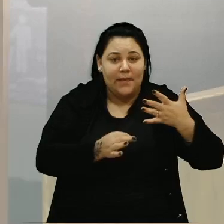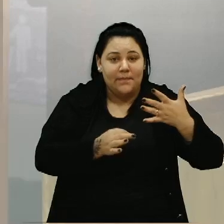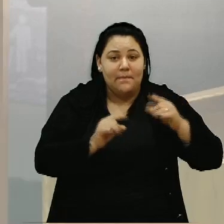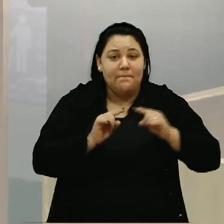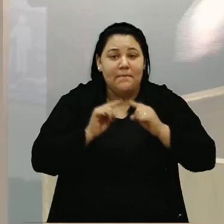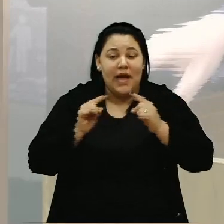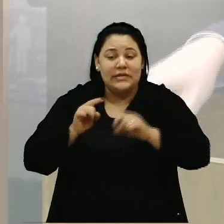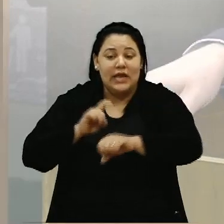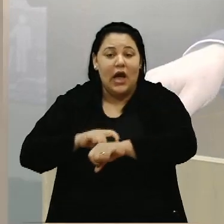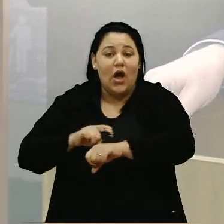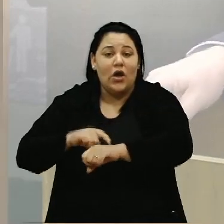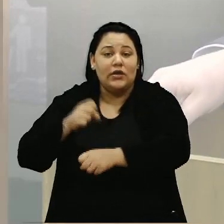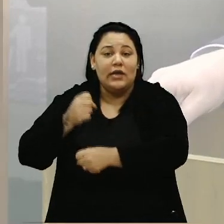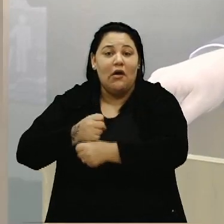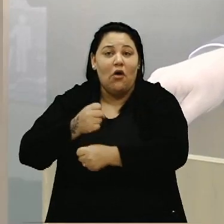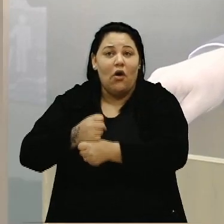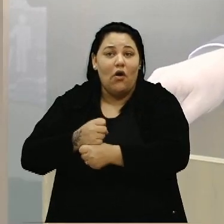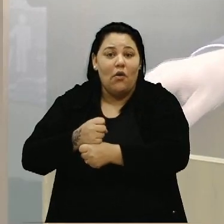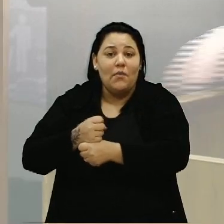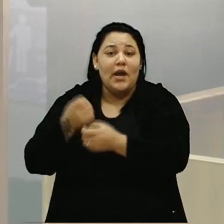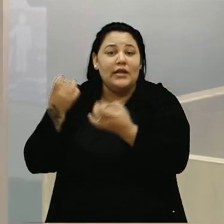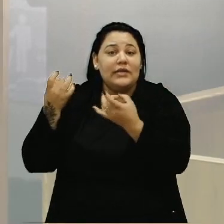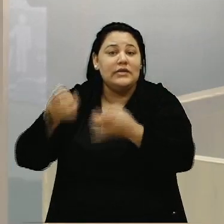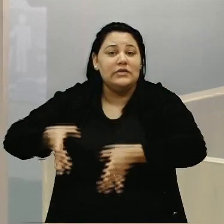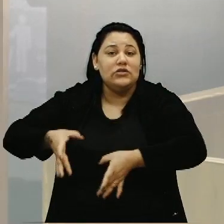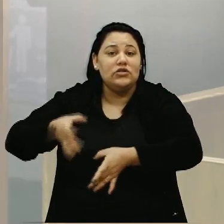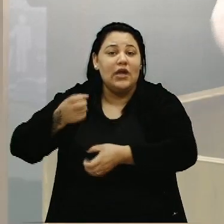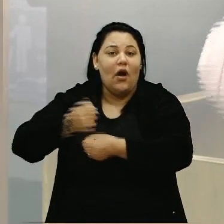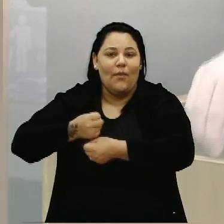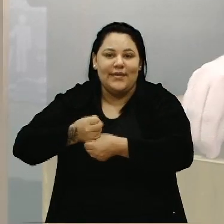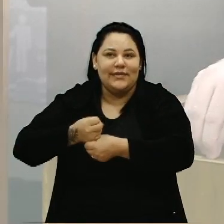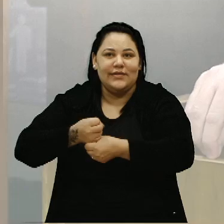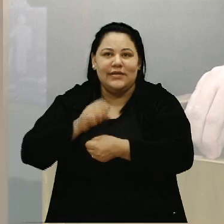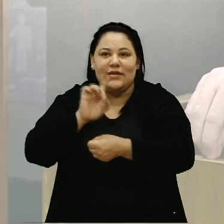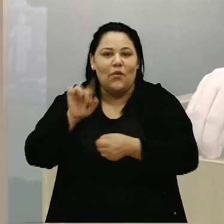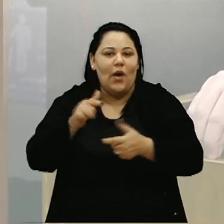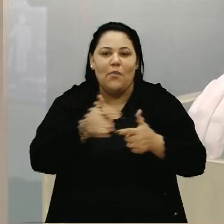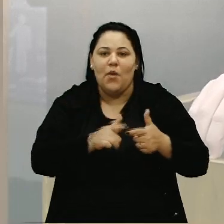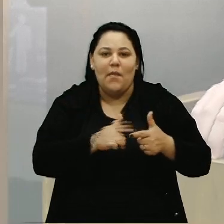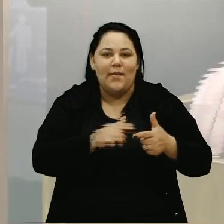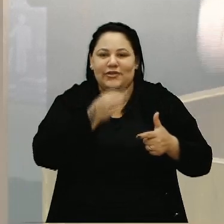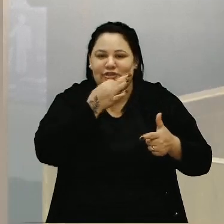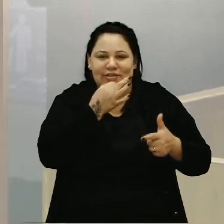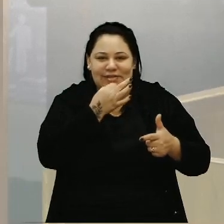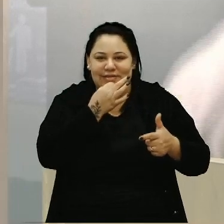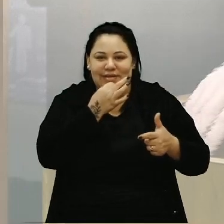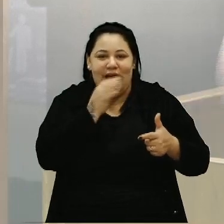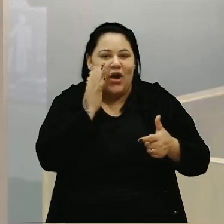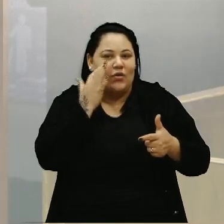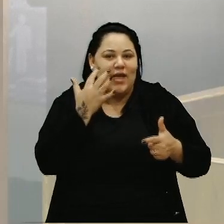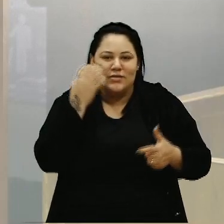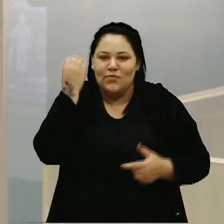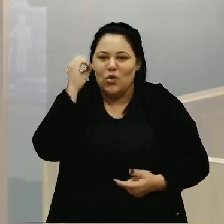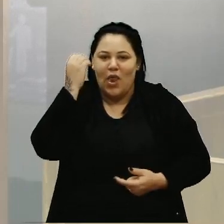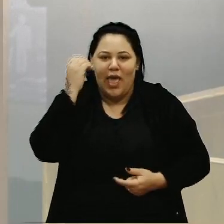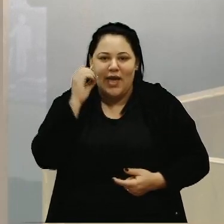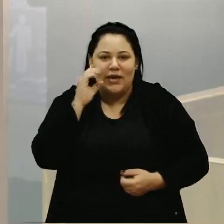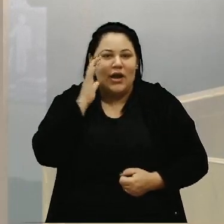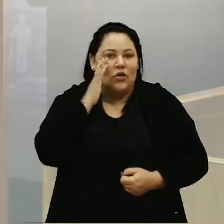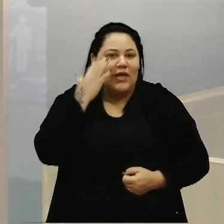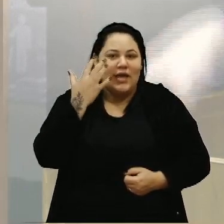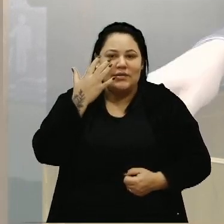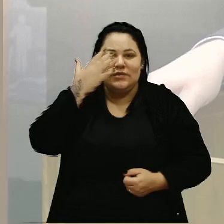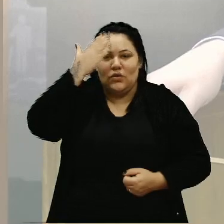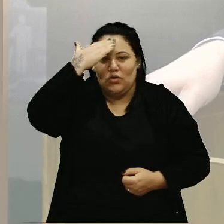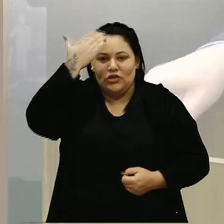na hora da obra, ela desiste da obra. E isso não é um problema de Caxias do Sul. Isso acontece em Porto Alegre, acontece em Curitiba, em